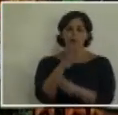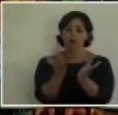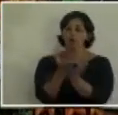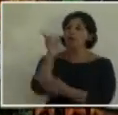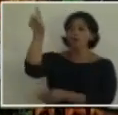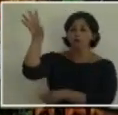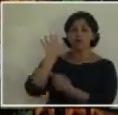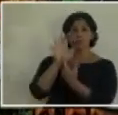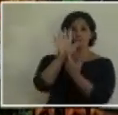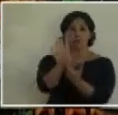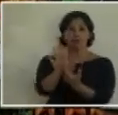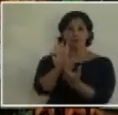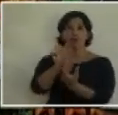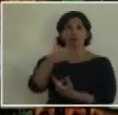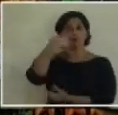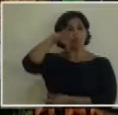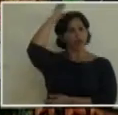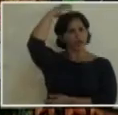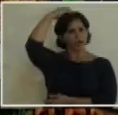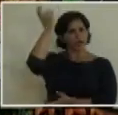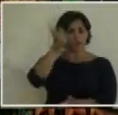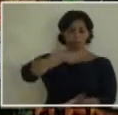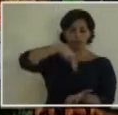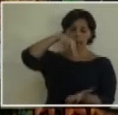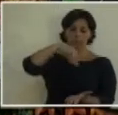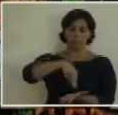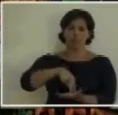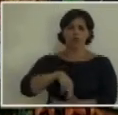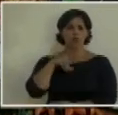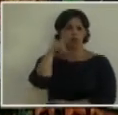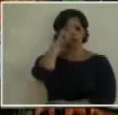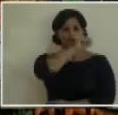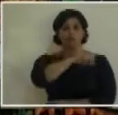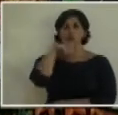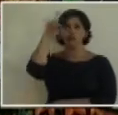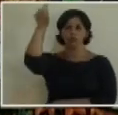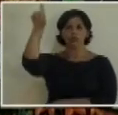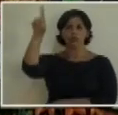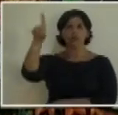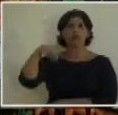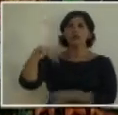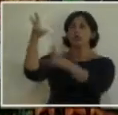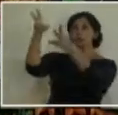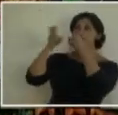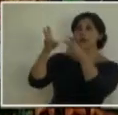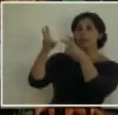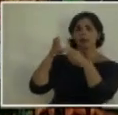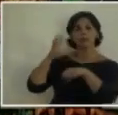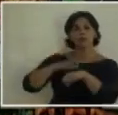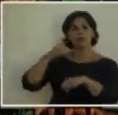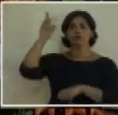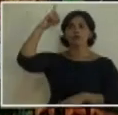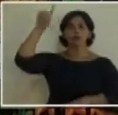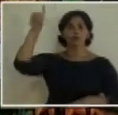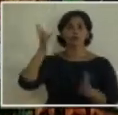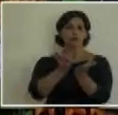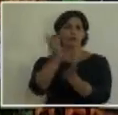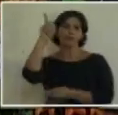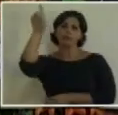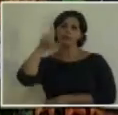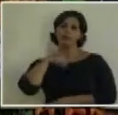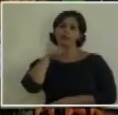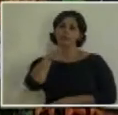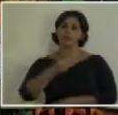esta pode ser a pergunta agora do momento: pastor, o que eu faço? Pastor, quais